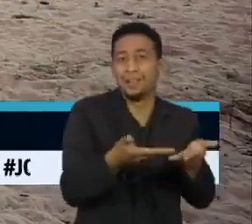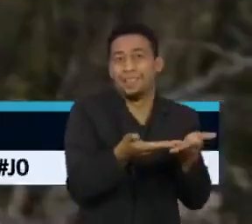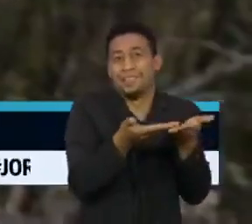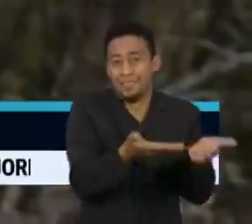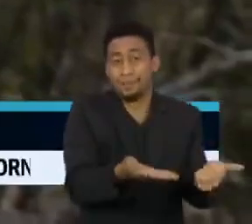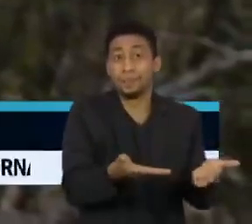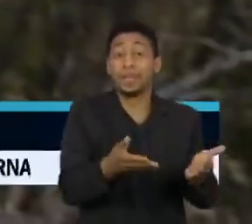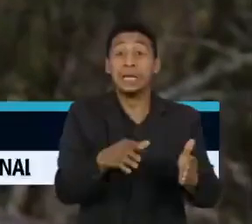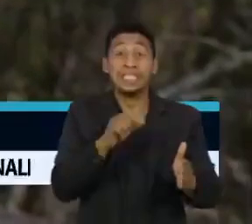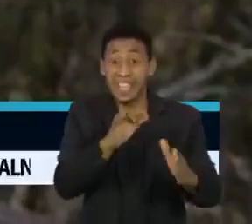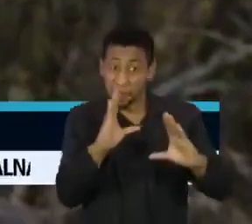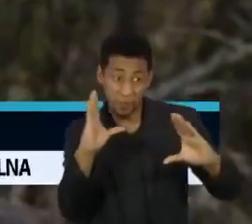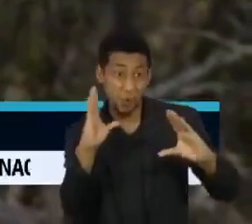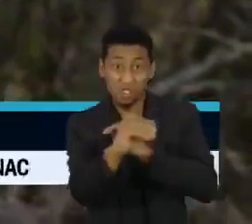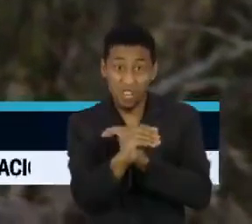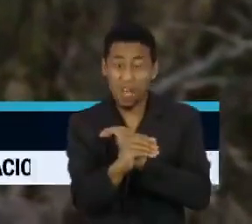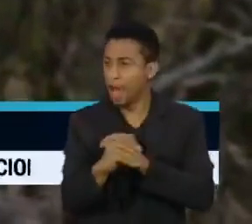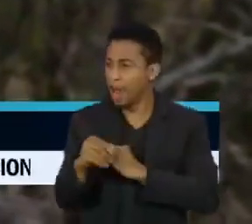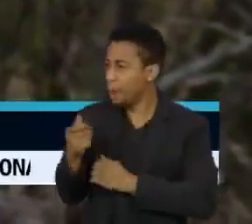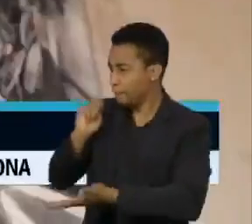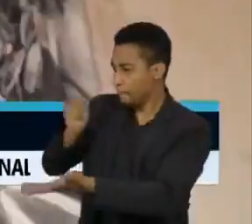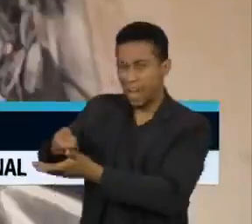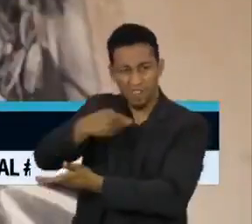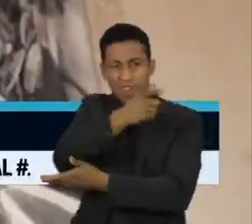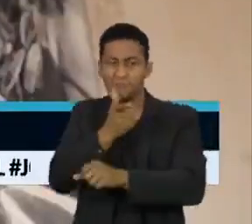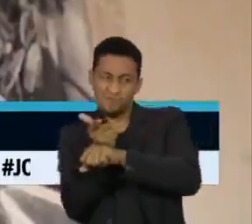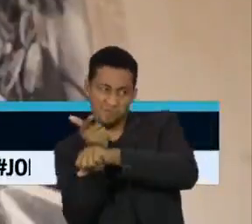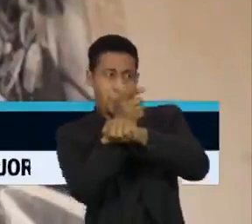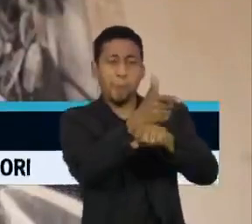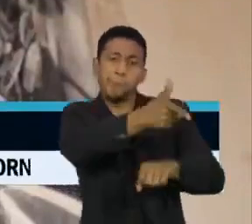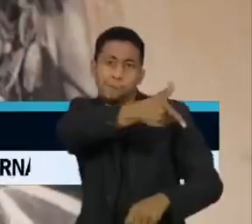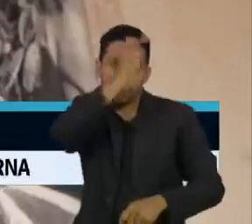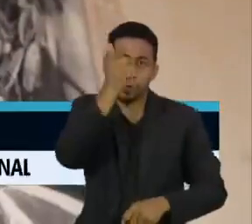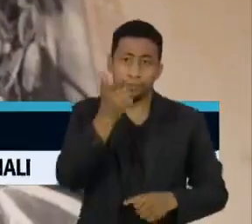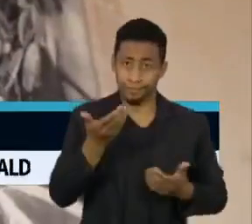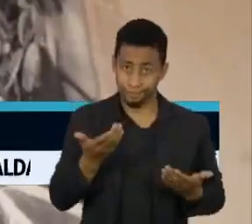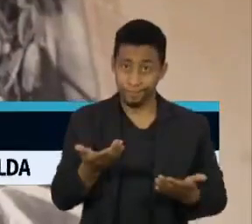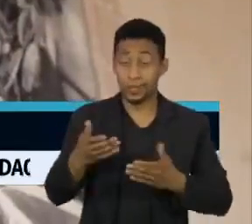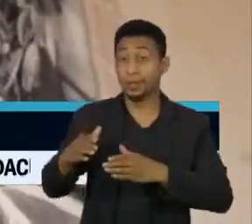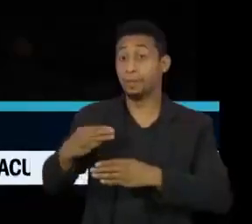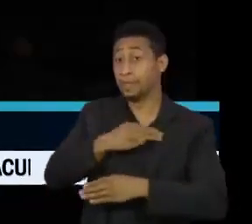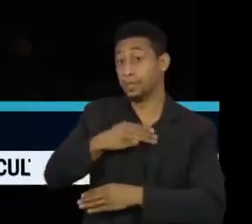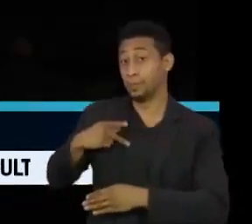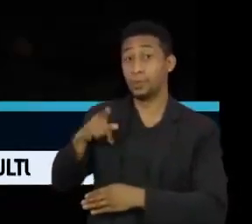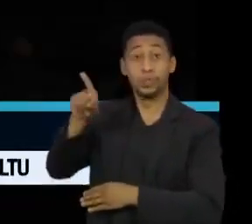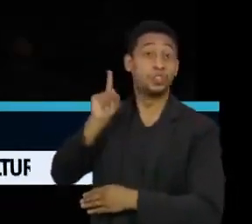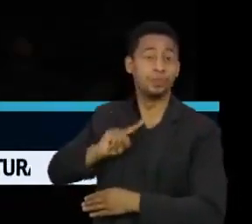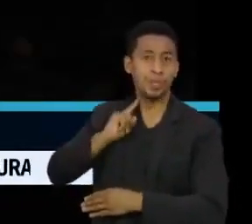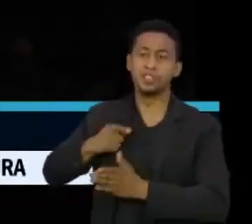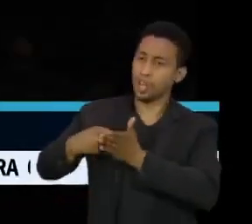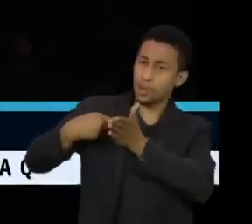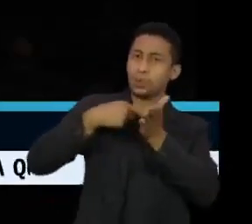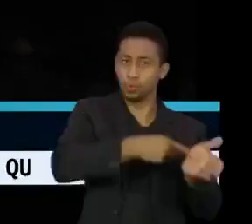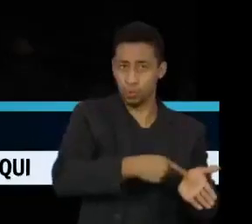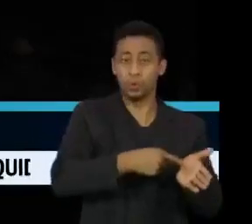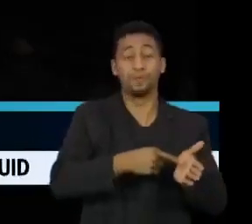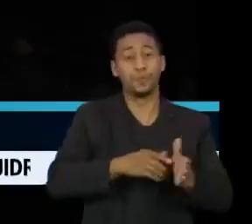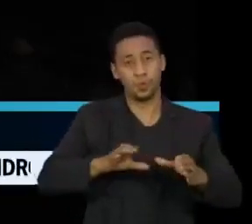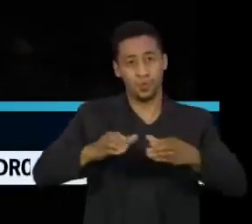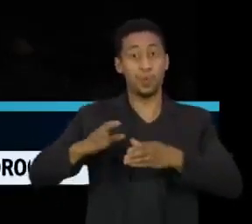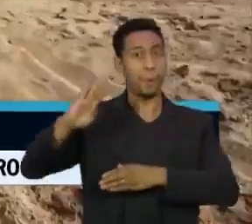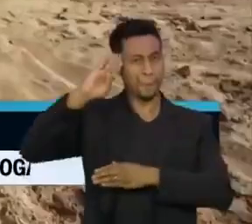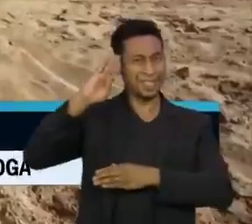prêmios eram oferecidos pelas cabeças dos objetivos segundo o ministério público de Minas autor da denúncia os militares